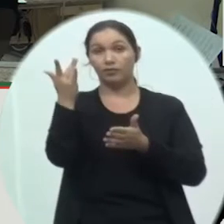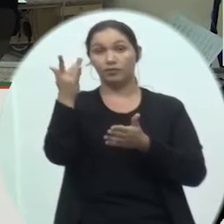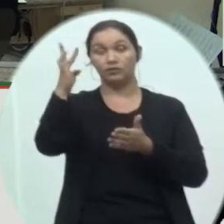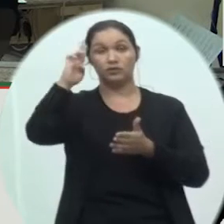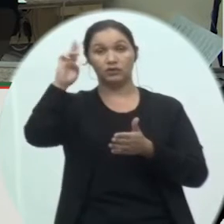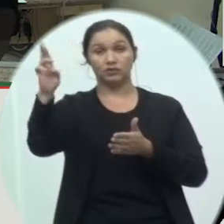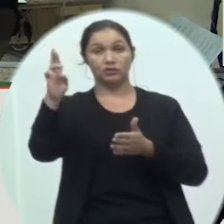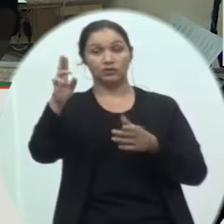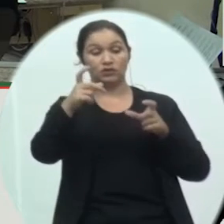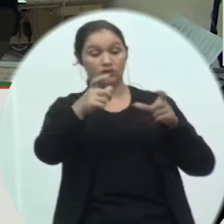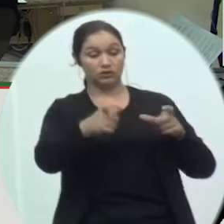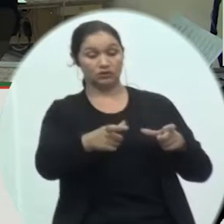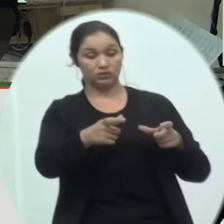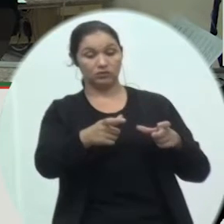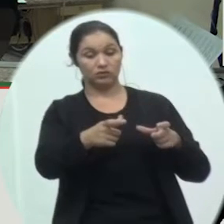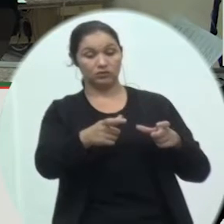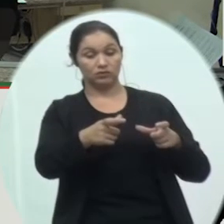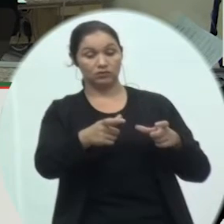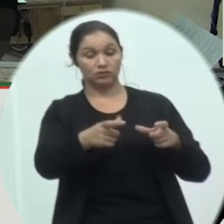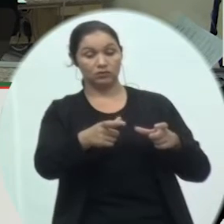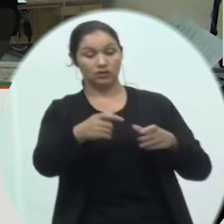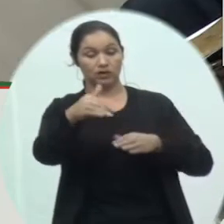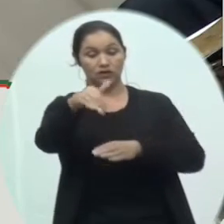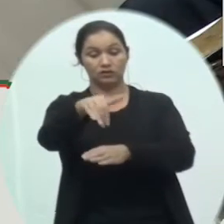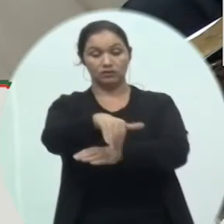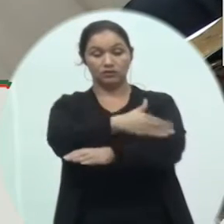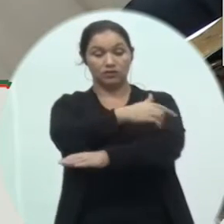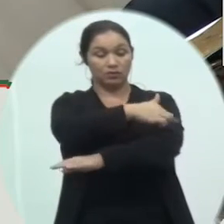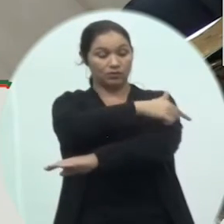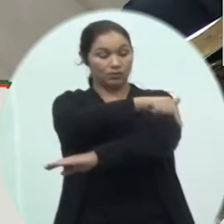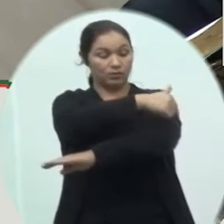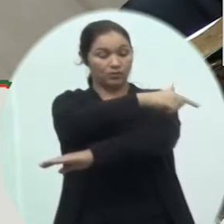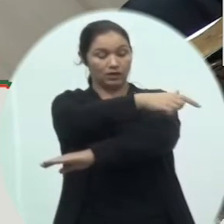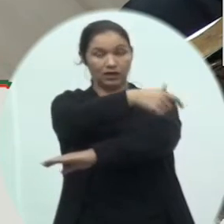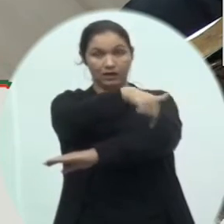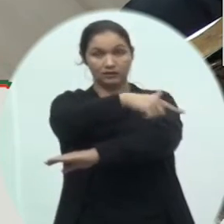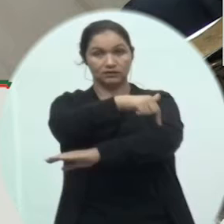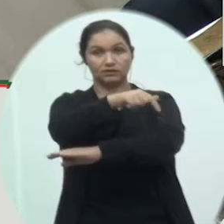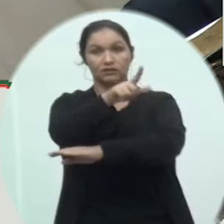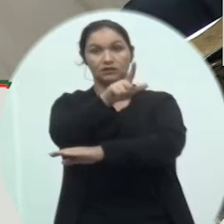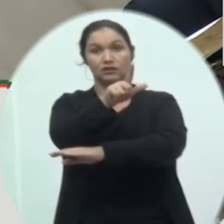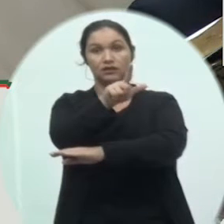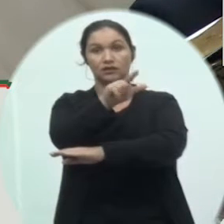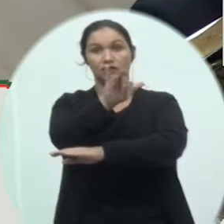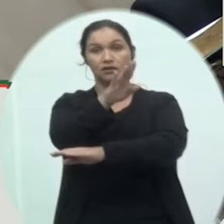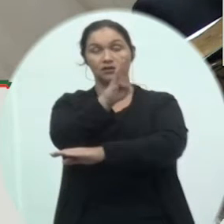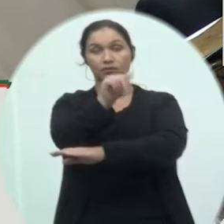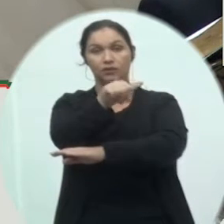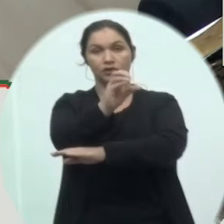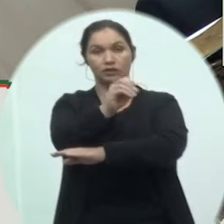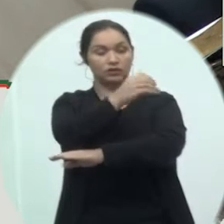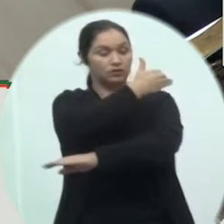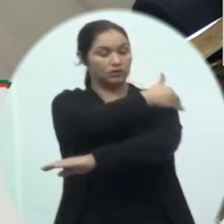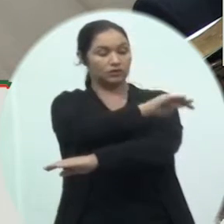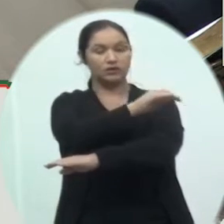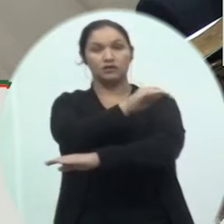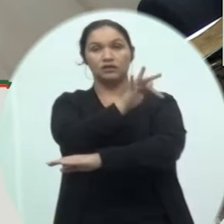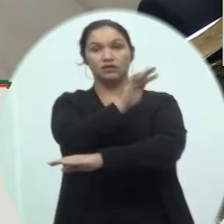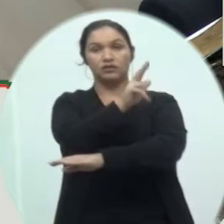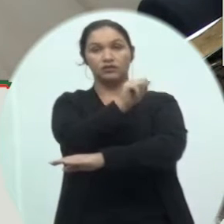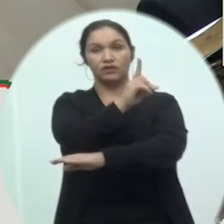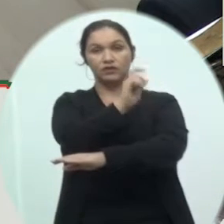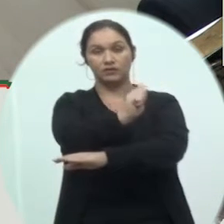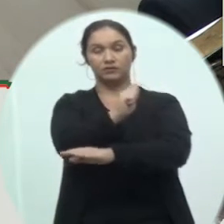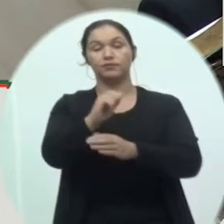na esquina da rua Líbano José Gomes com a rua Frida Kahlo, bairro